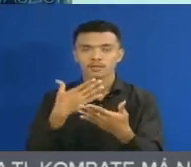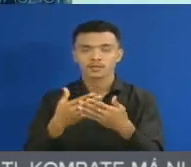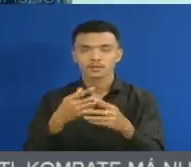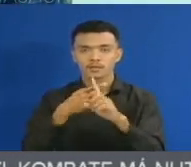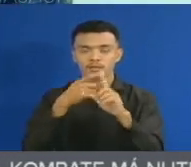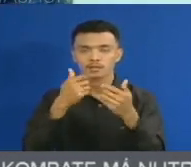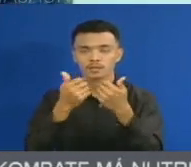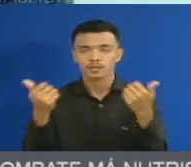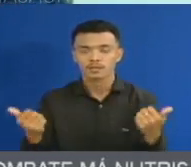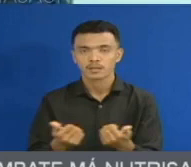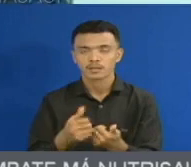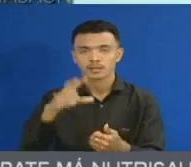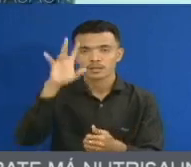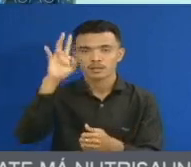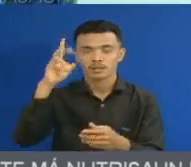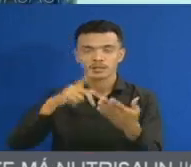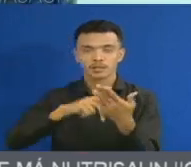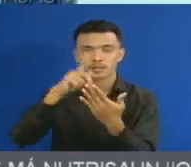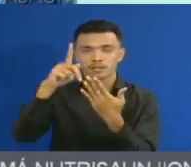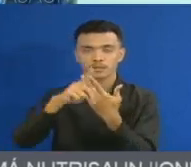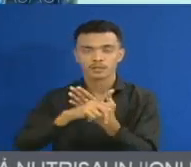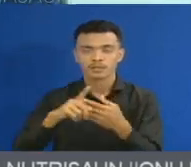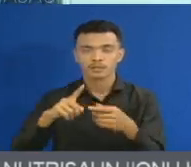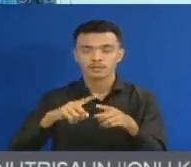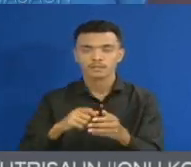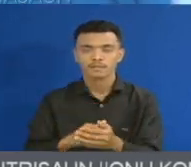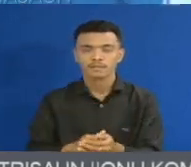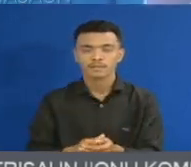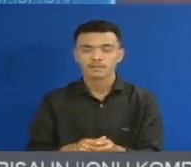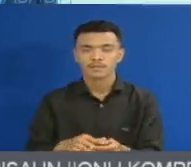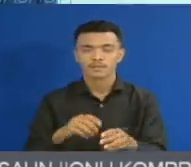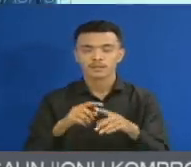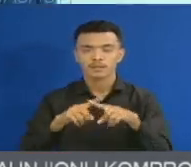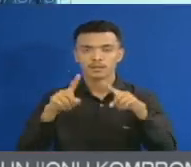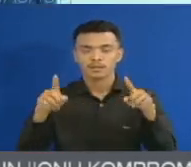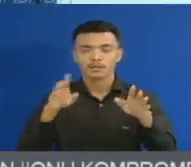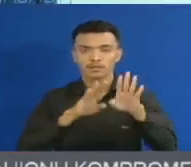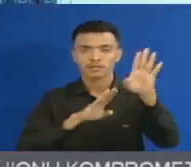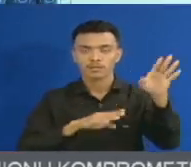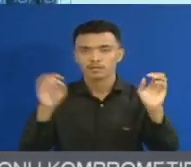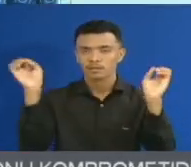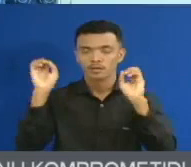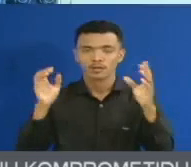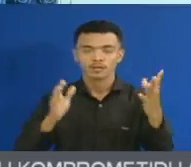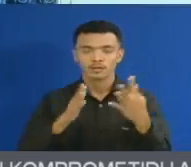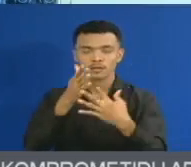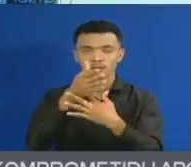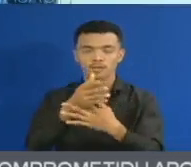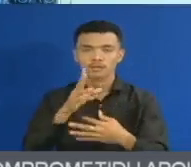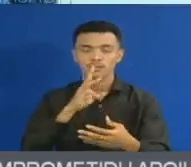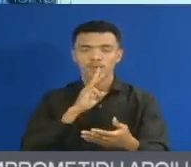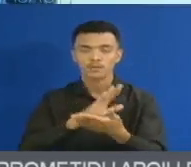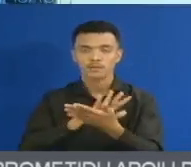April, parti usial ini ane, mas nem sirih tetuk ni deh. Wafal rayun sir ni lasesu bemos.